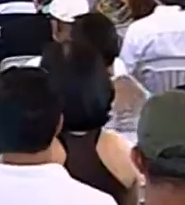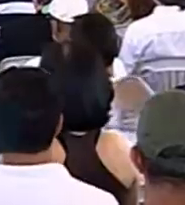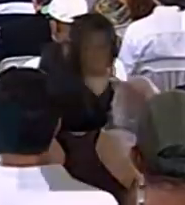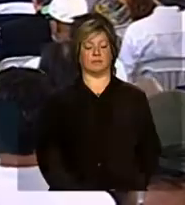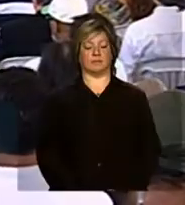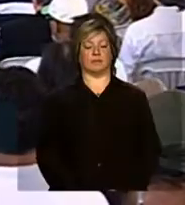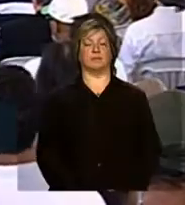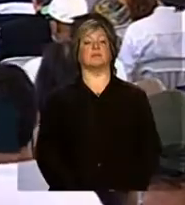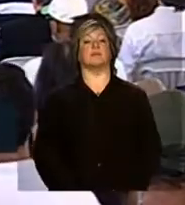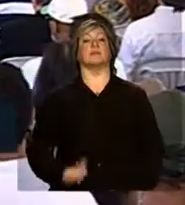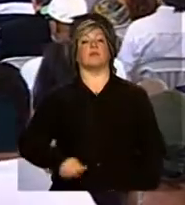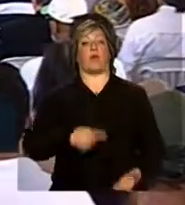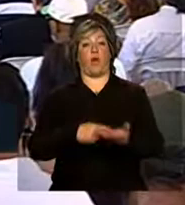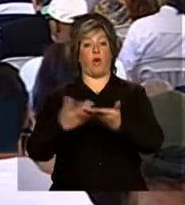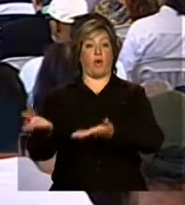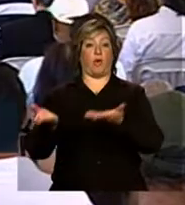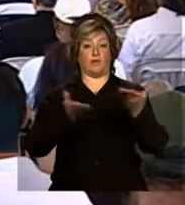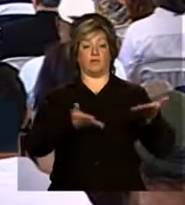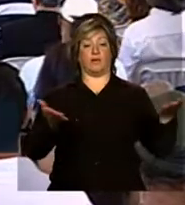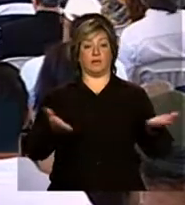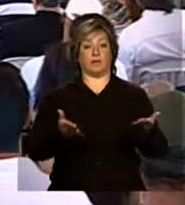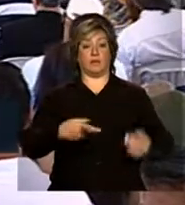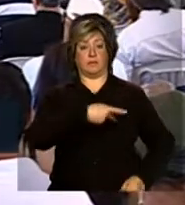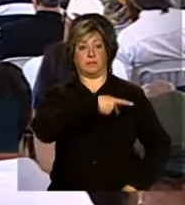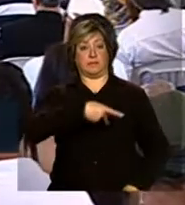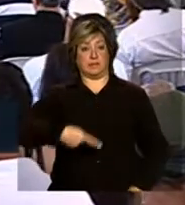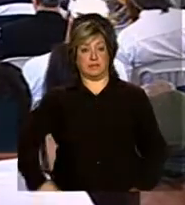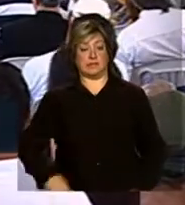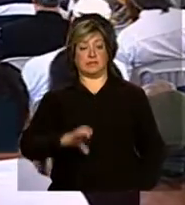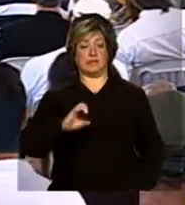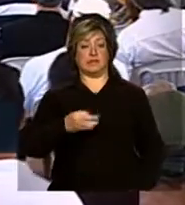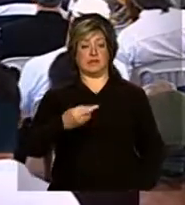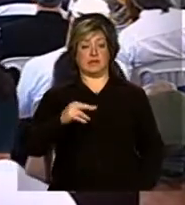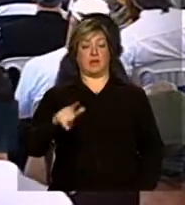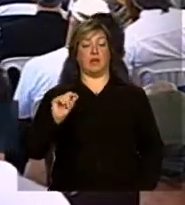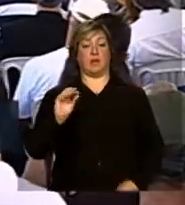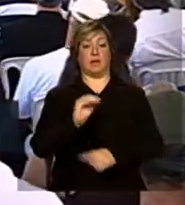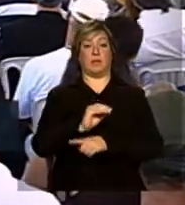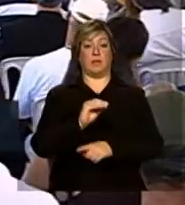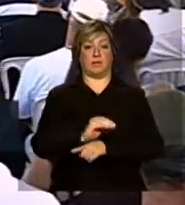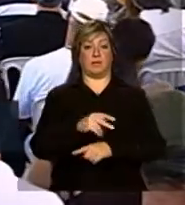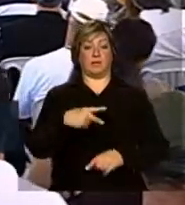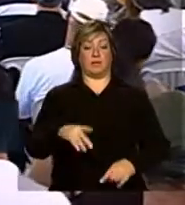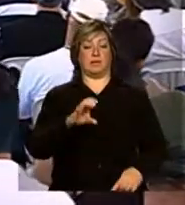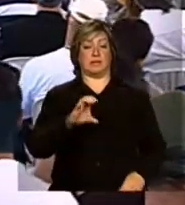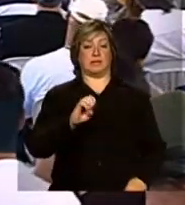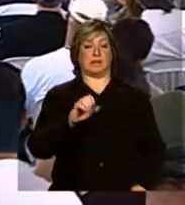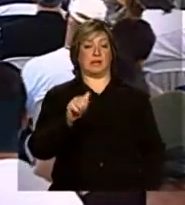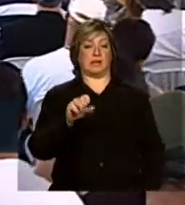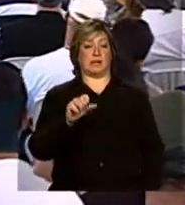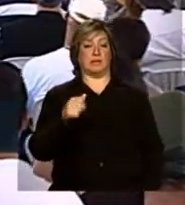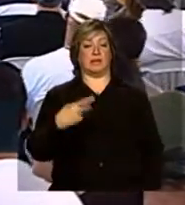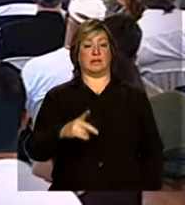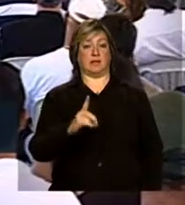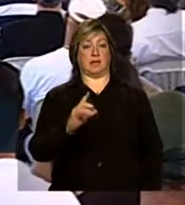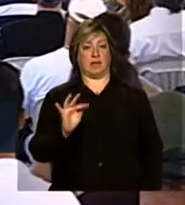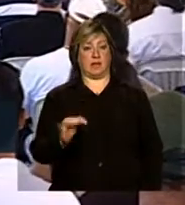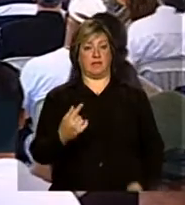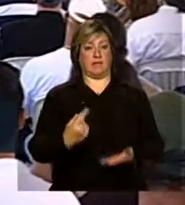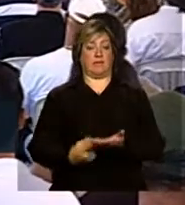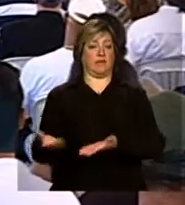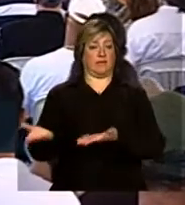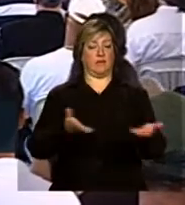convidamos o senhor presidente da centrais de abastecimento do Distrito Federal Ceasa DF Wilder